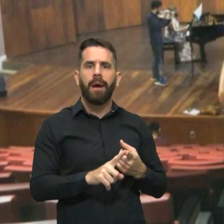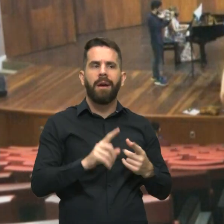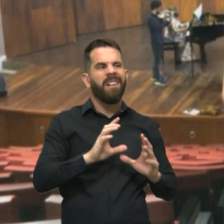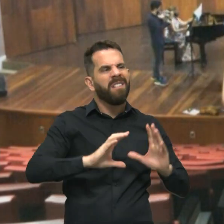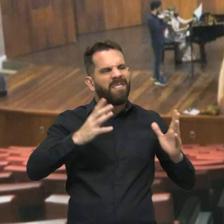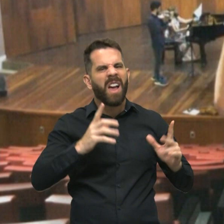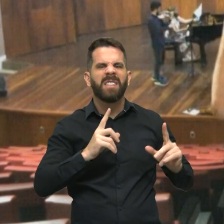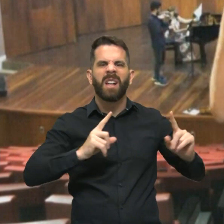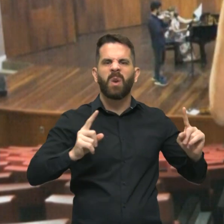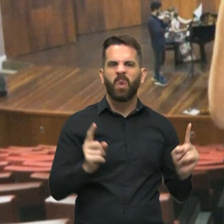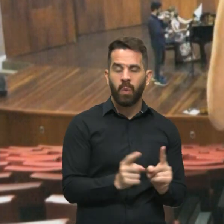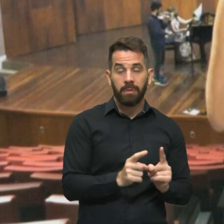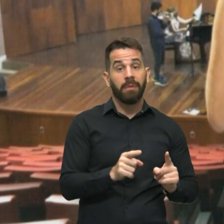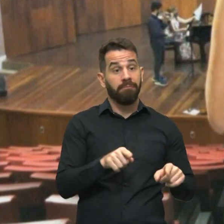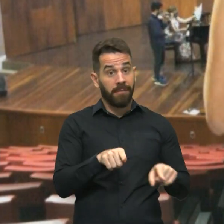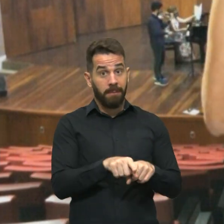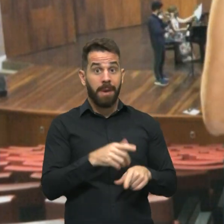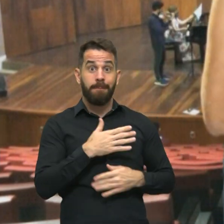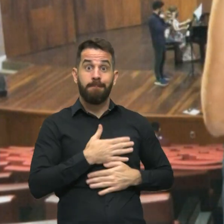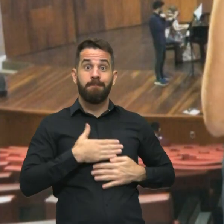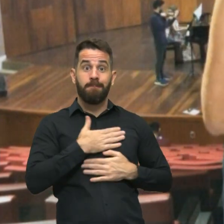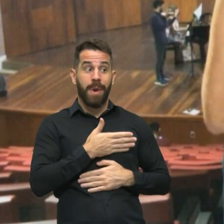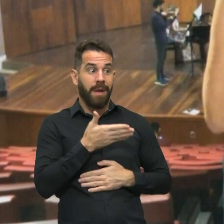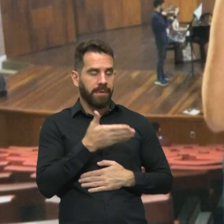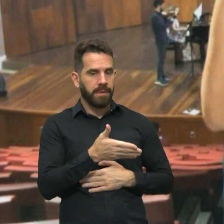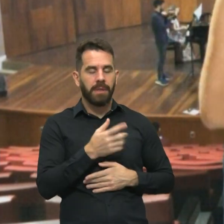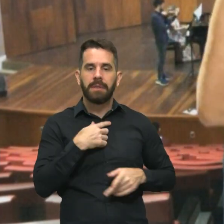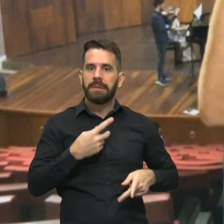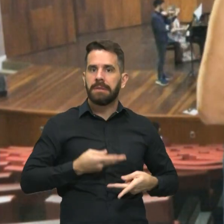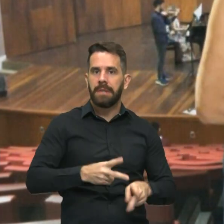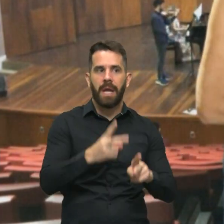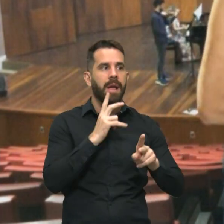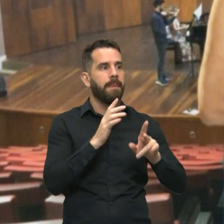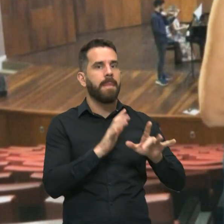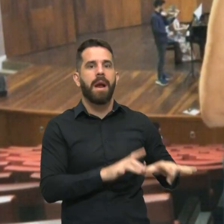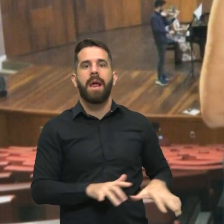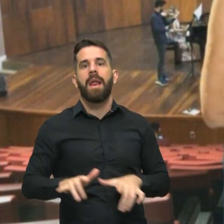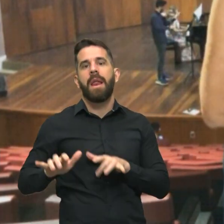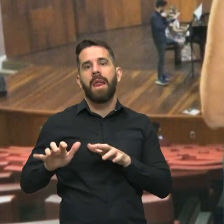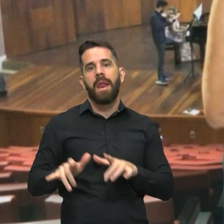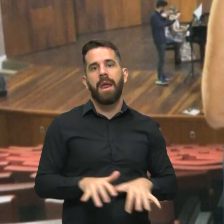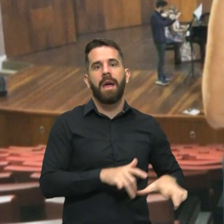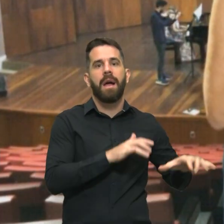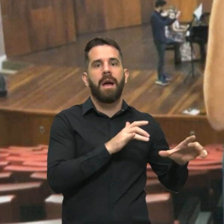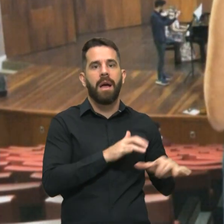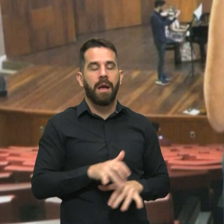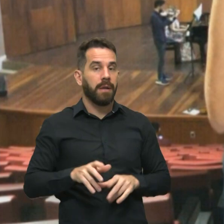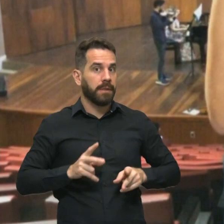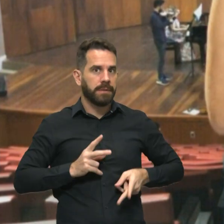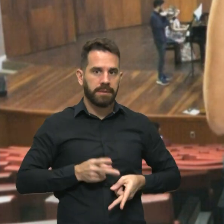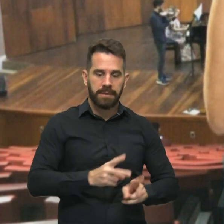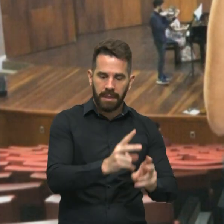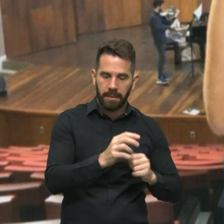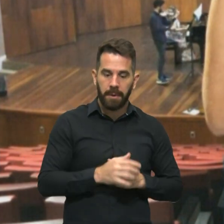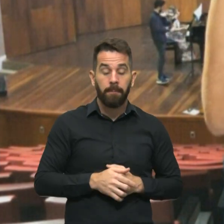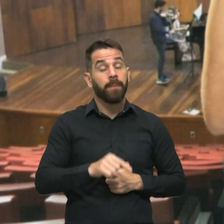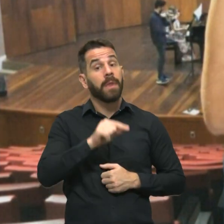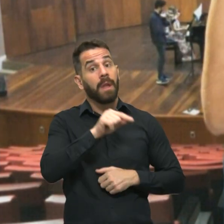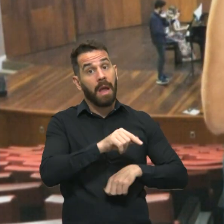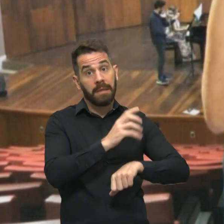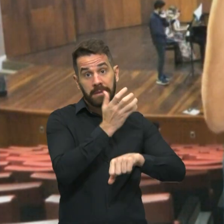muito prazeroso de fazer, porque a gente sempre tem um acompanhamento de uma pianista, entendeu? Essa disciplina é oferecida para alunos